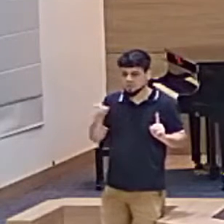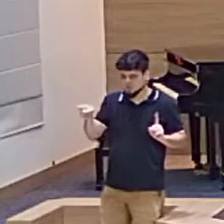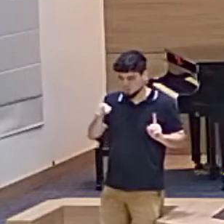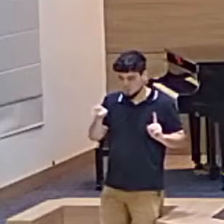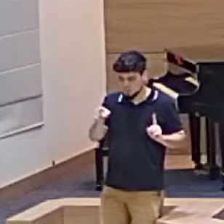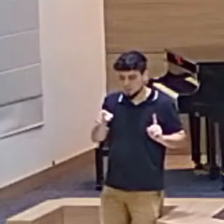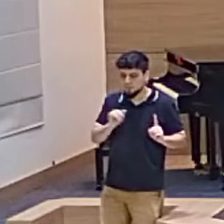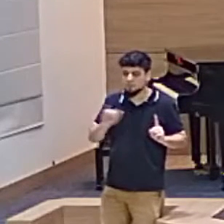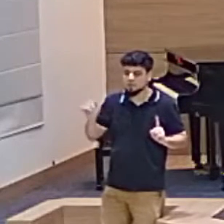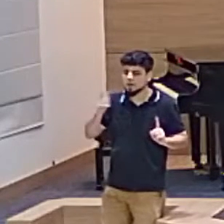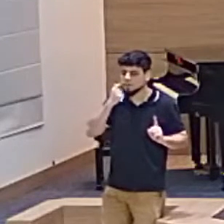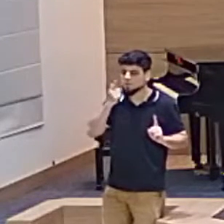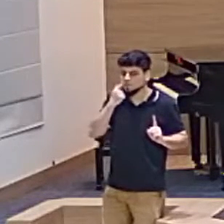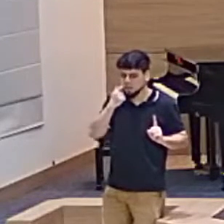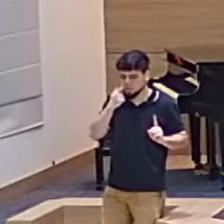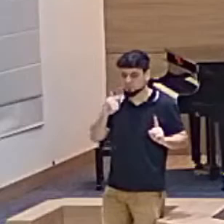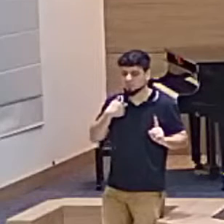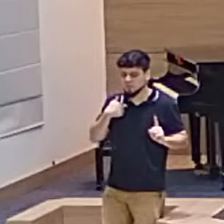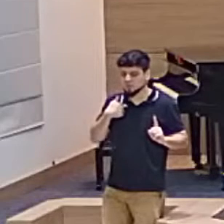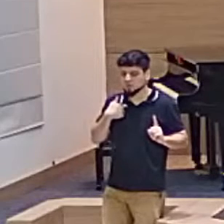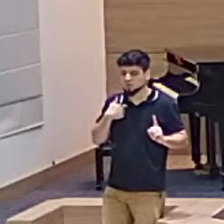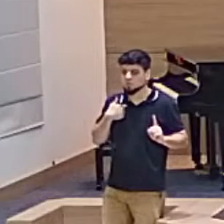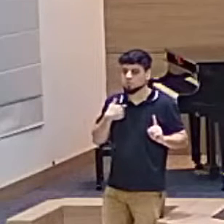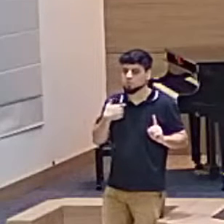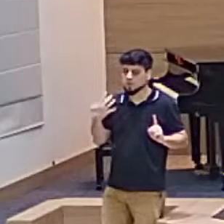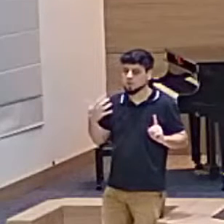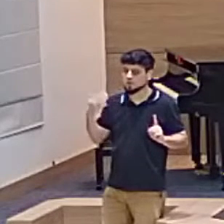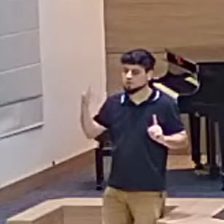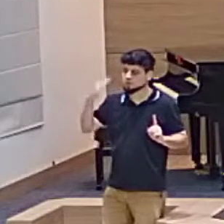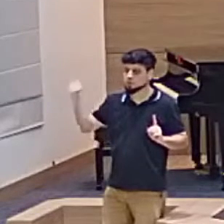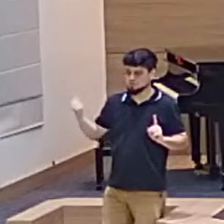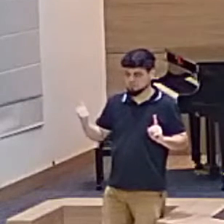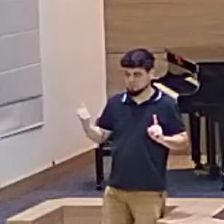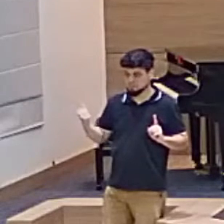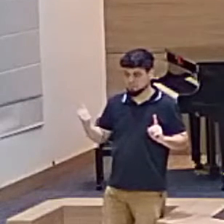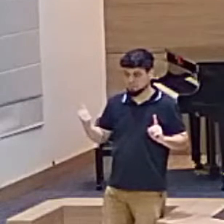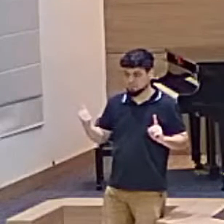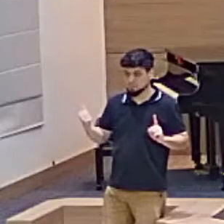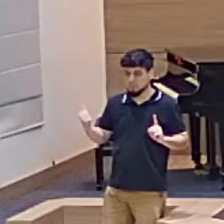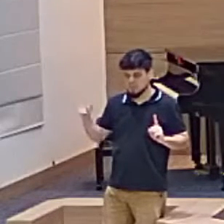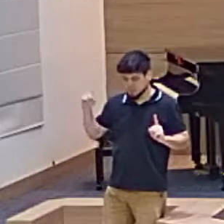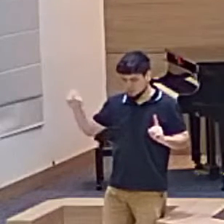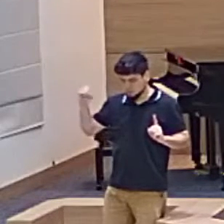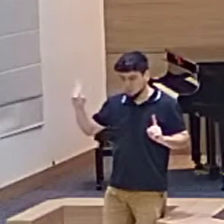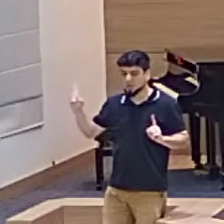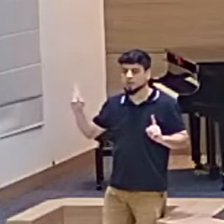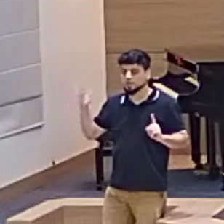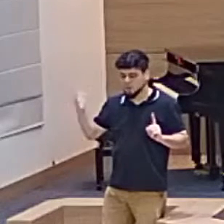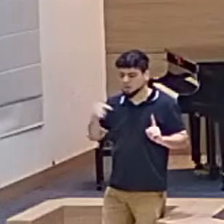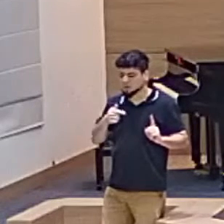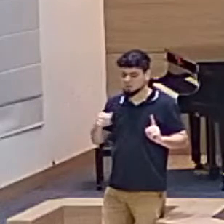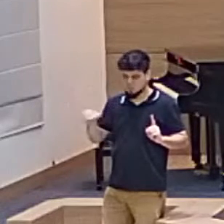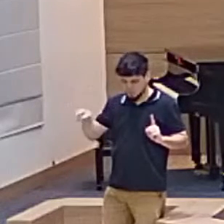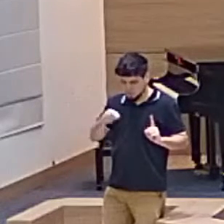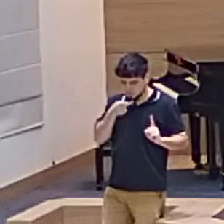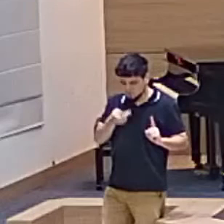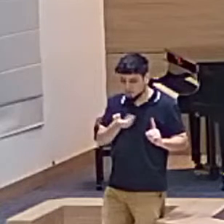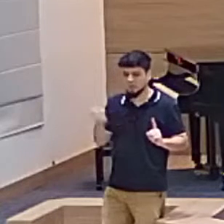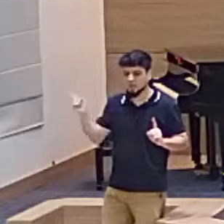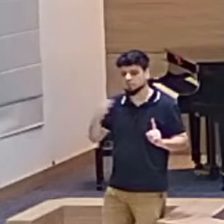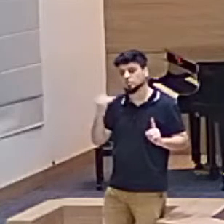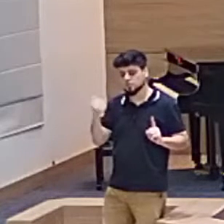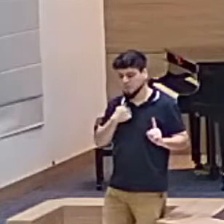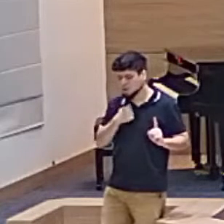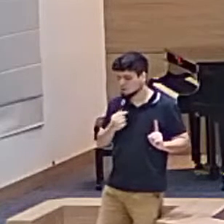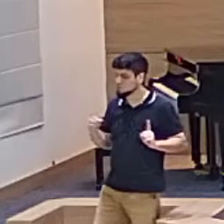fala para o meu pai me chamar nem que for para me matar para tirar minha vida mas se fala para ele me chamar é o